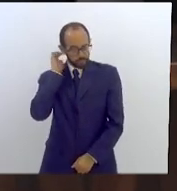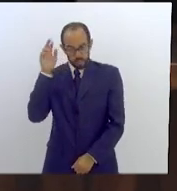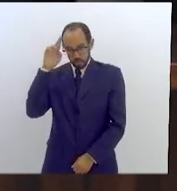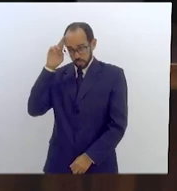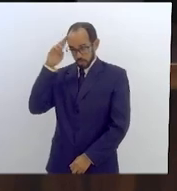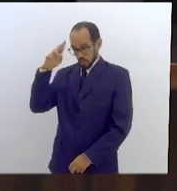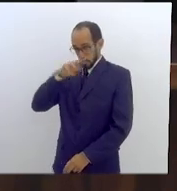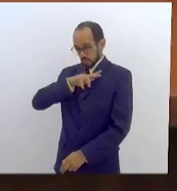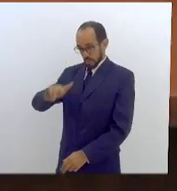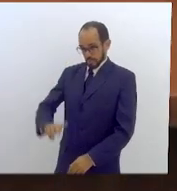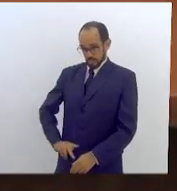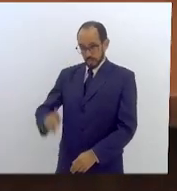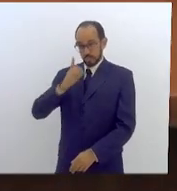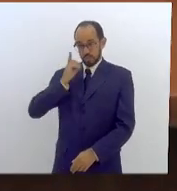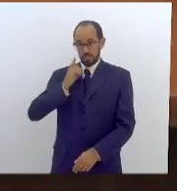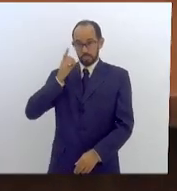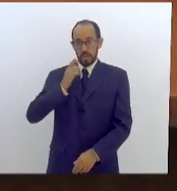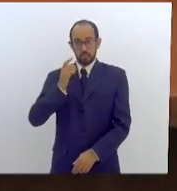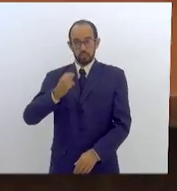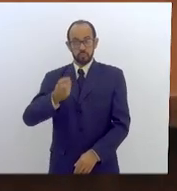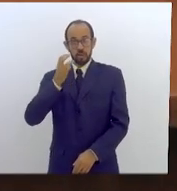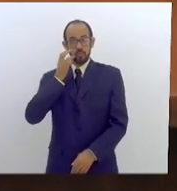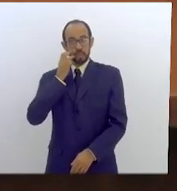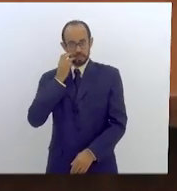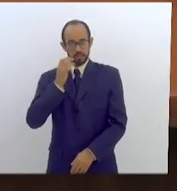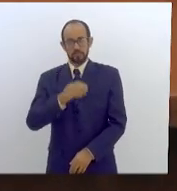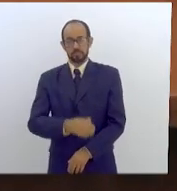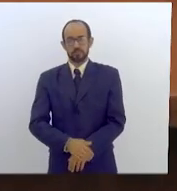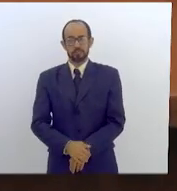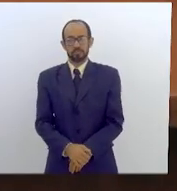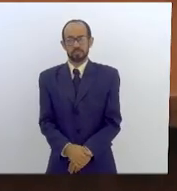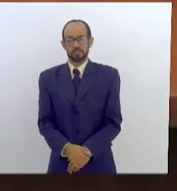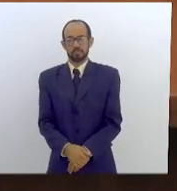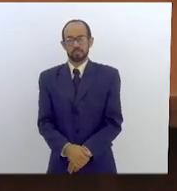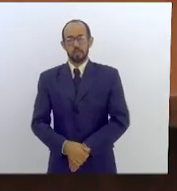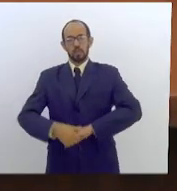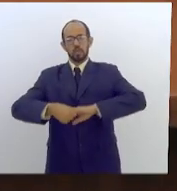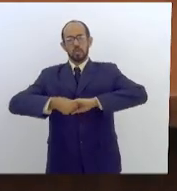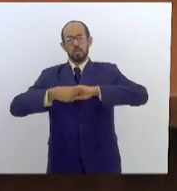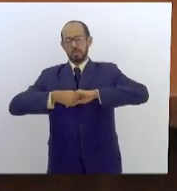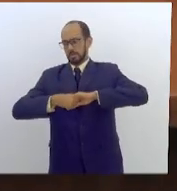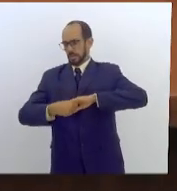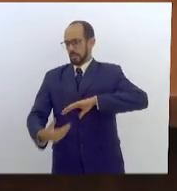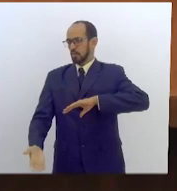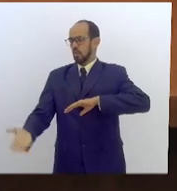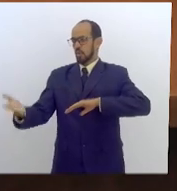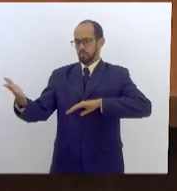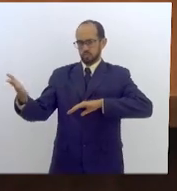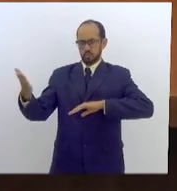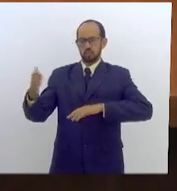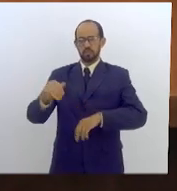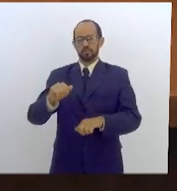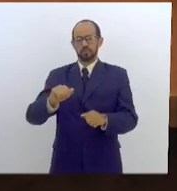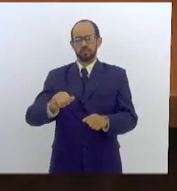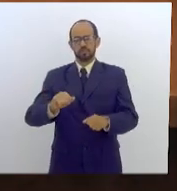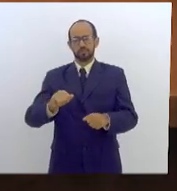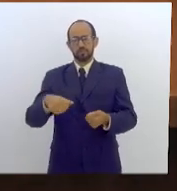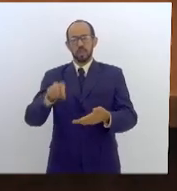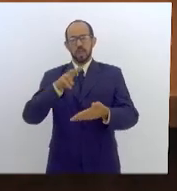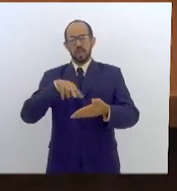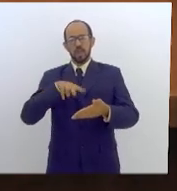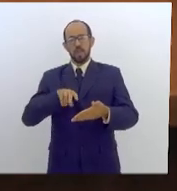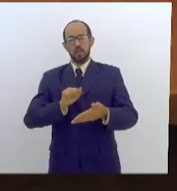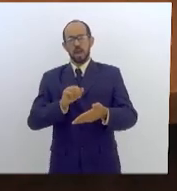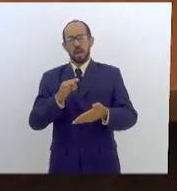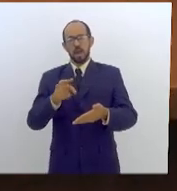Presidente Deputado valdec Carneiro cumprimentando vossa excelência passo a